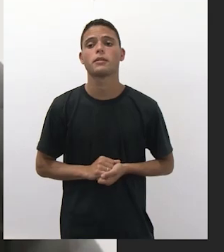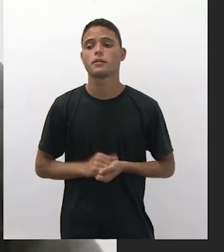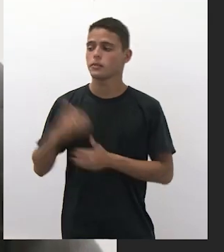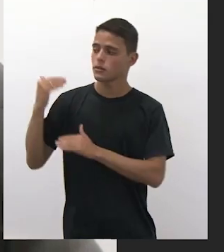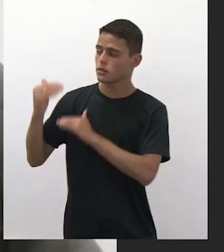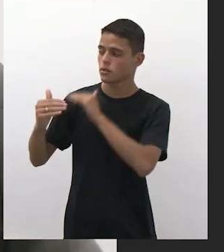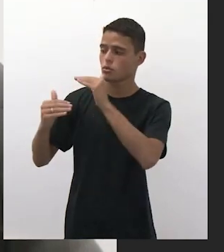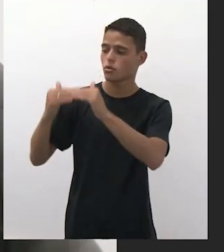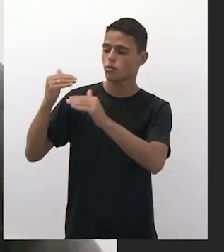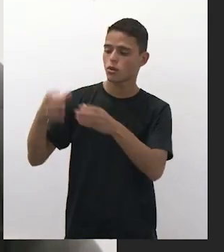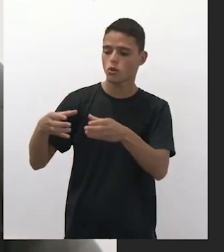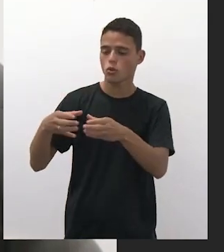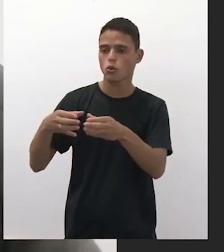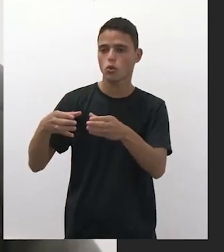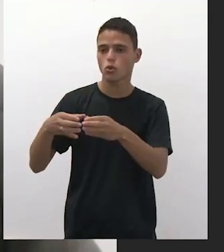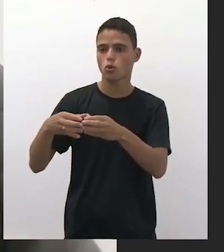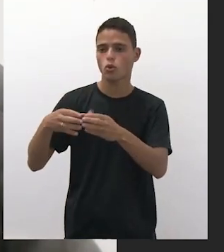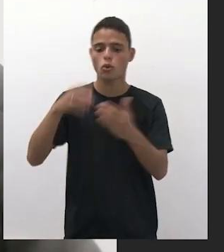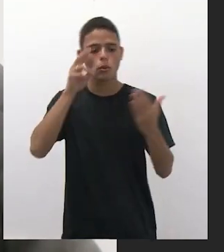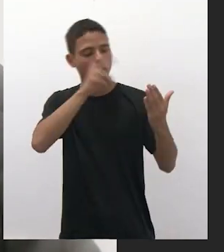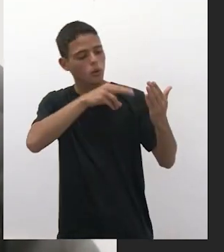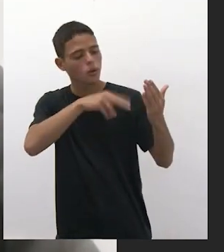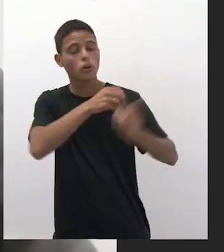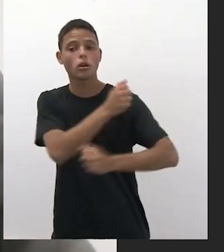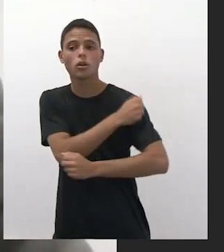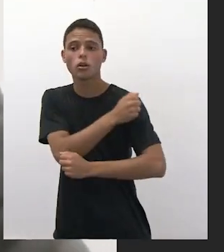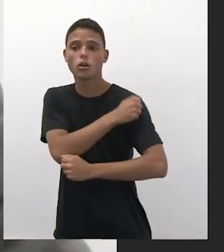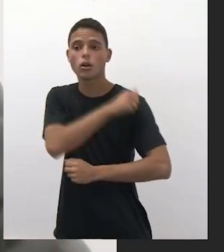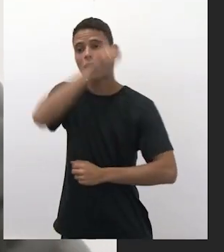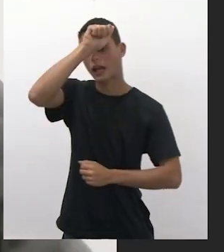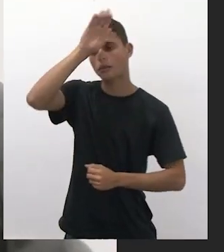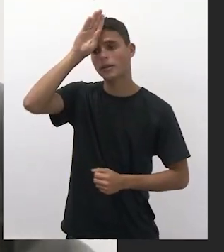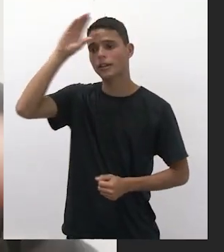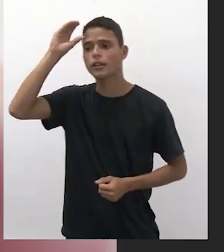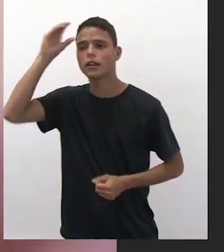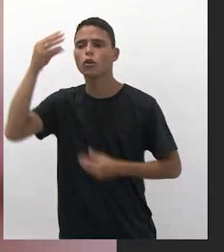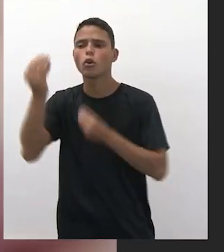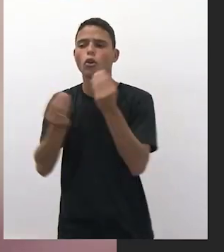desenvolver o clube de leitura com alunos do ciclo de alfabetização?